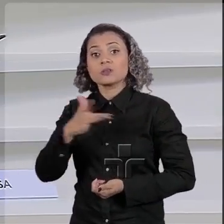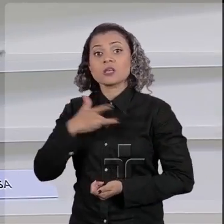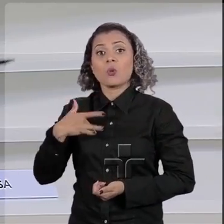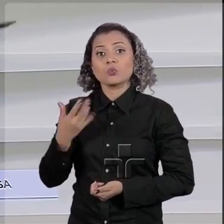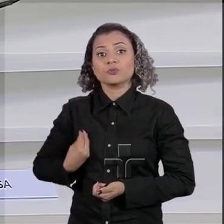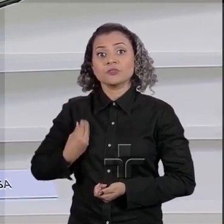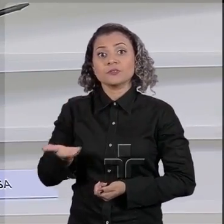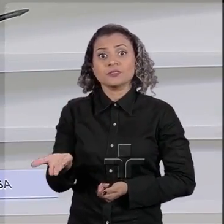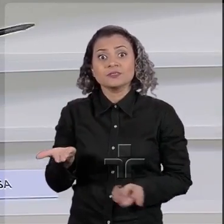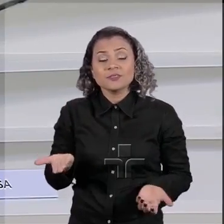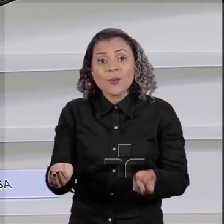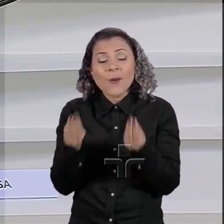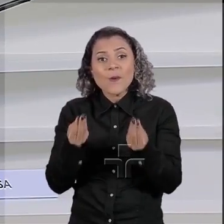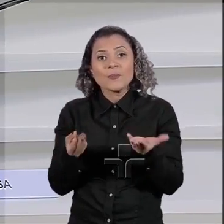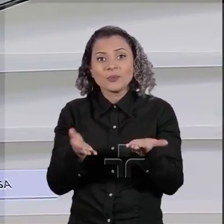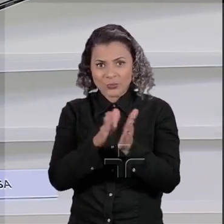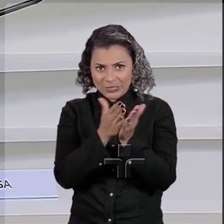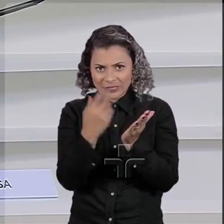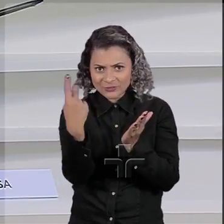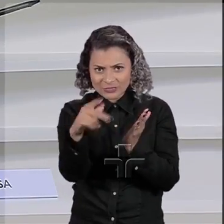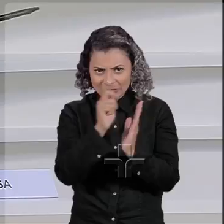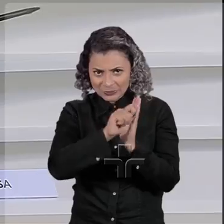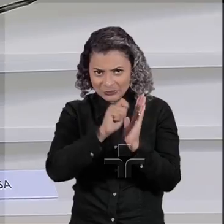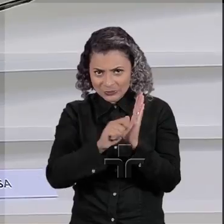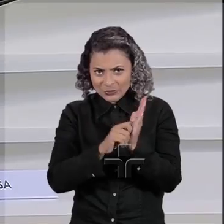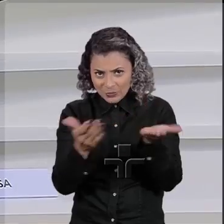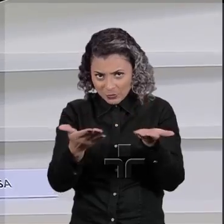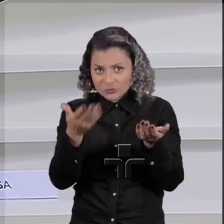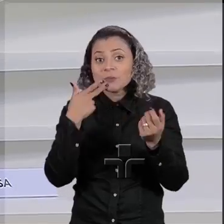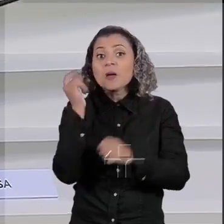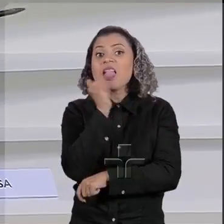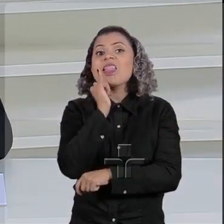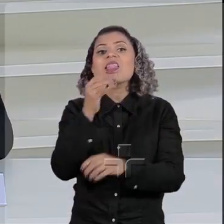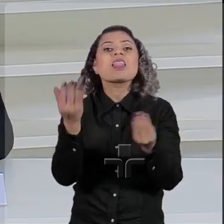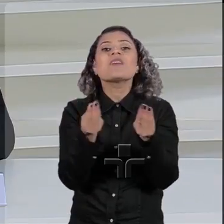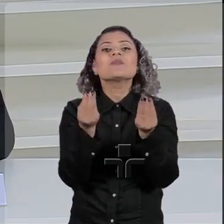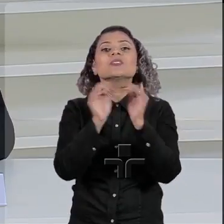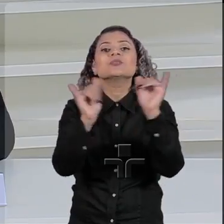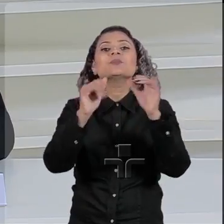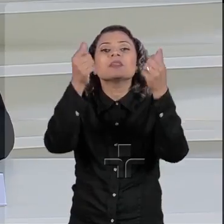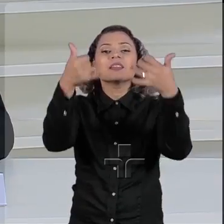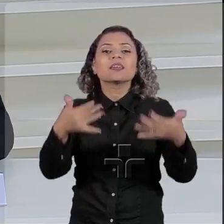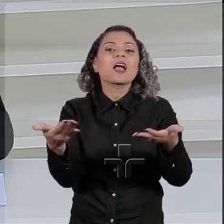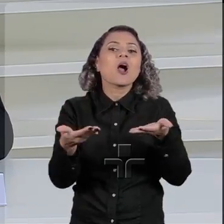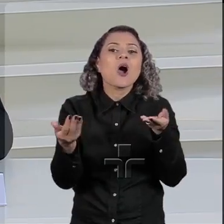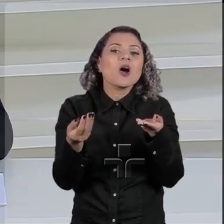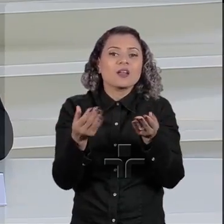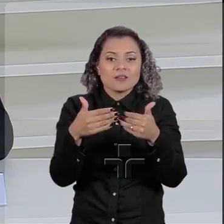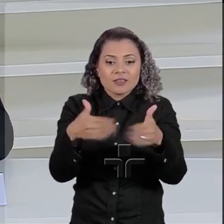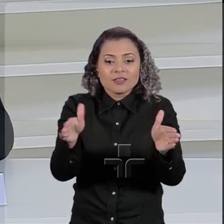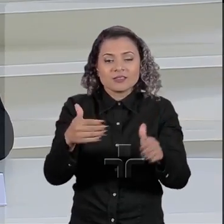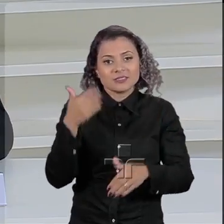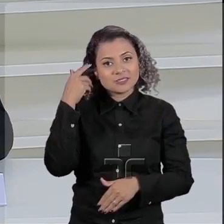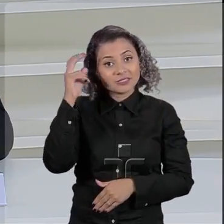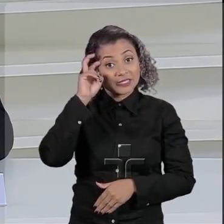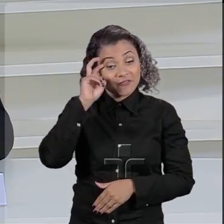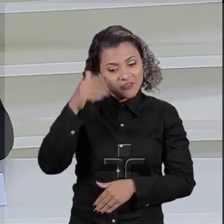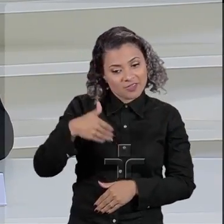olha, o livro que, se vocês você pode fazer o seu merchan, que está lançando